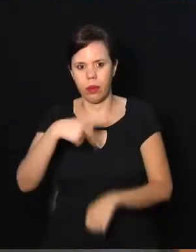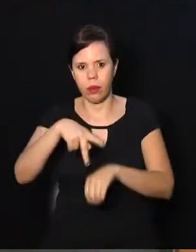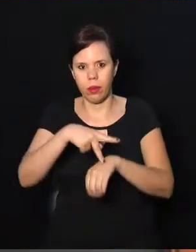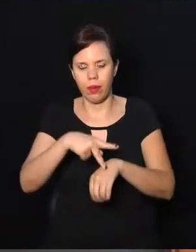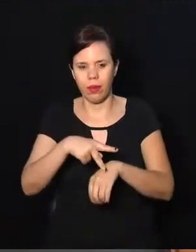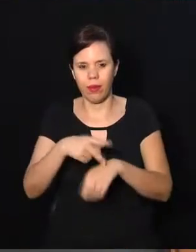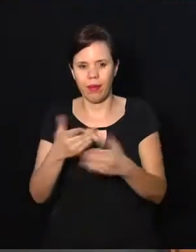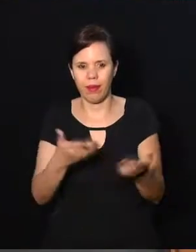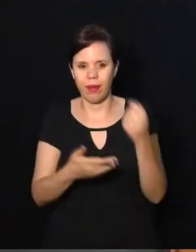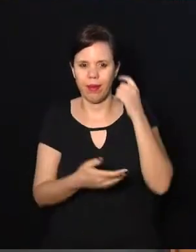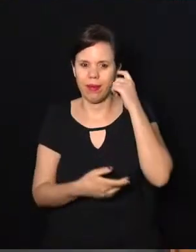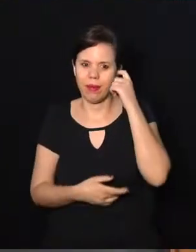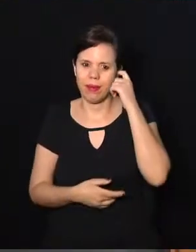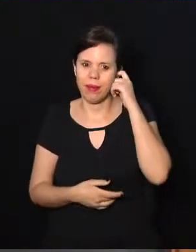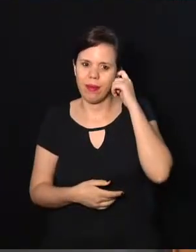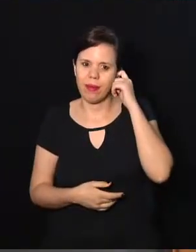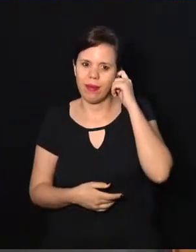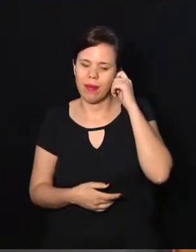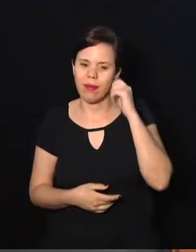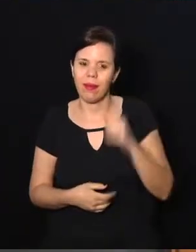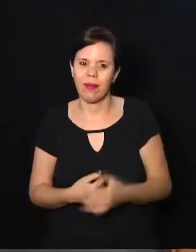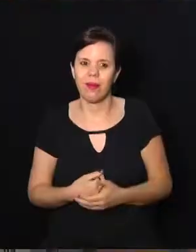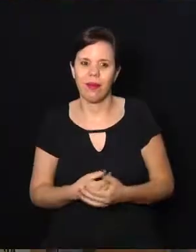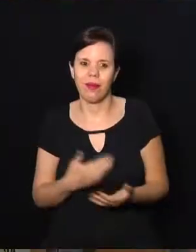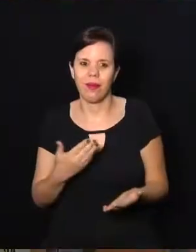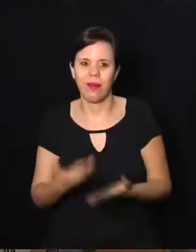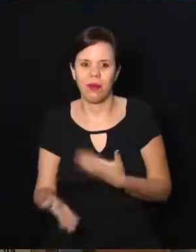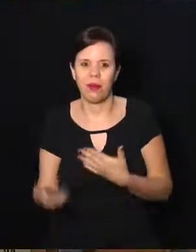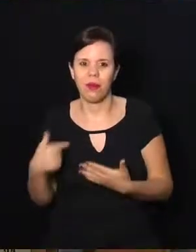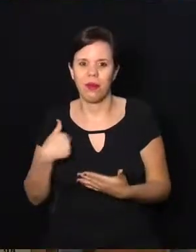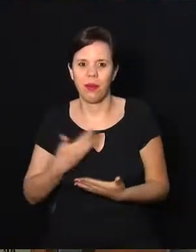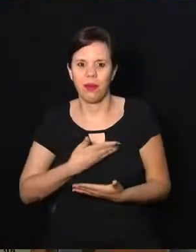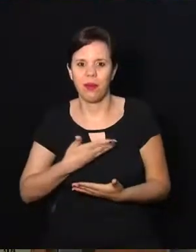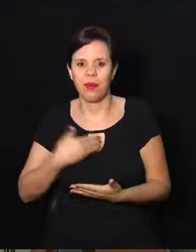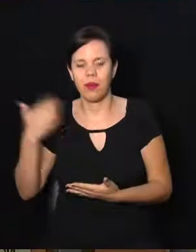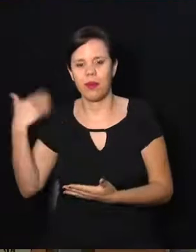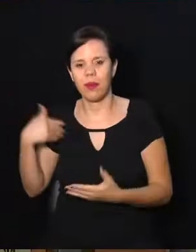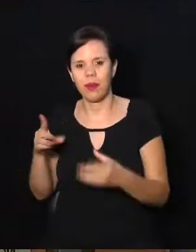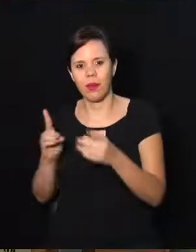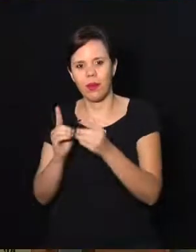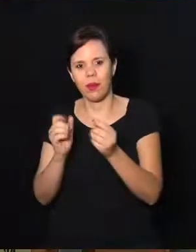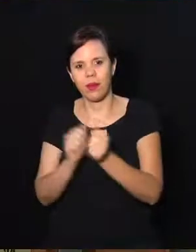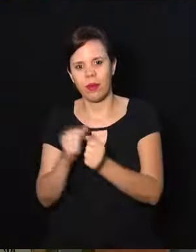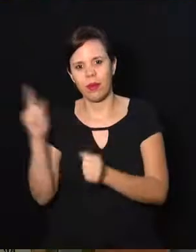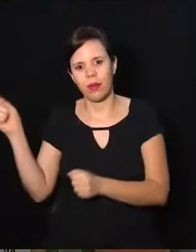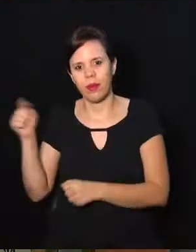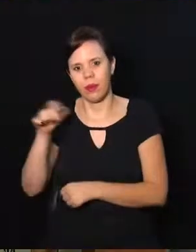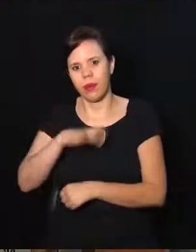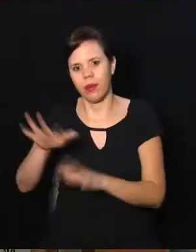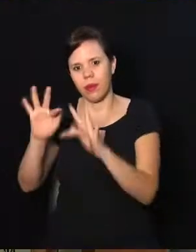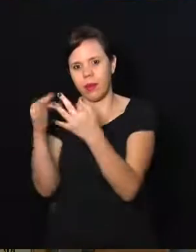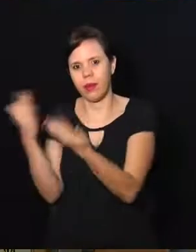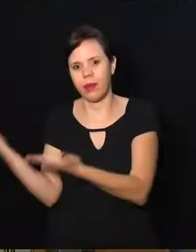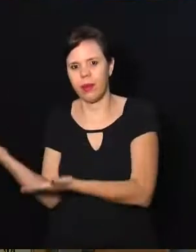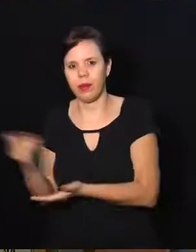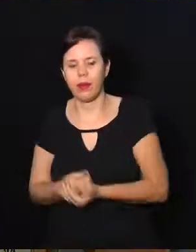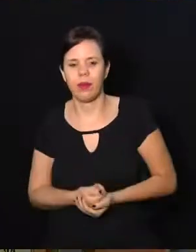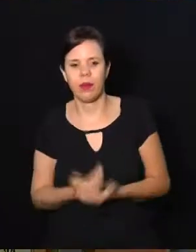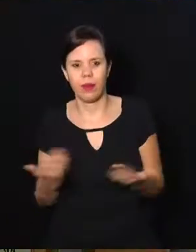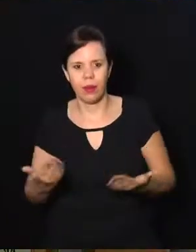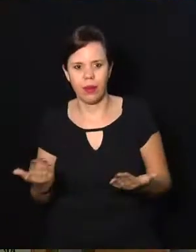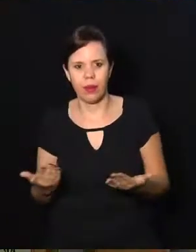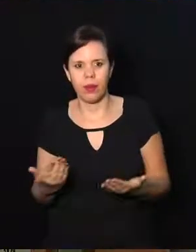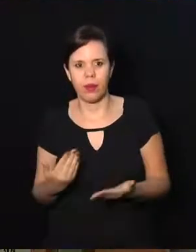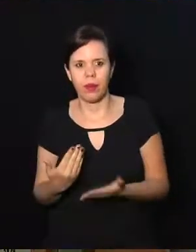país. Então eu vou perder um grande aliado, porque ele faz parte comigo na área familiar. E agora eu